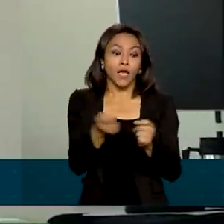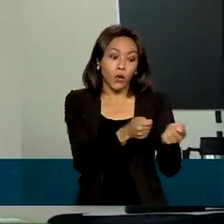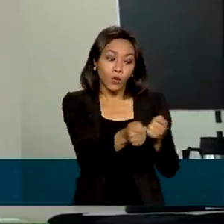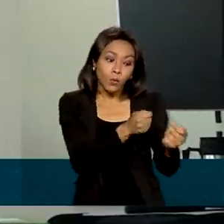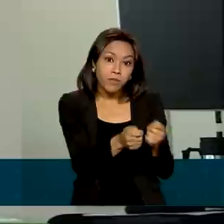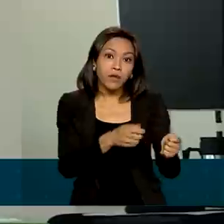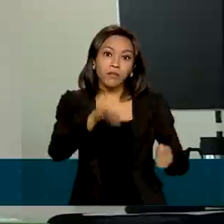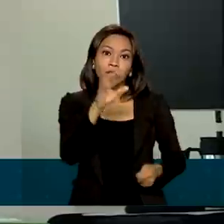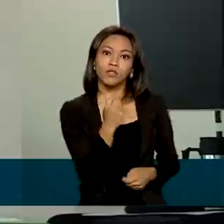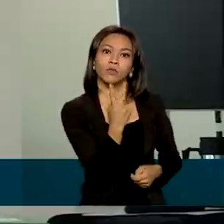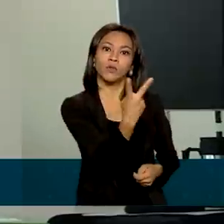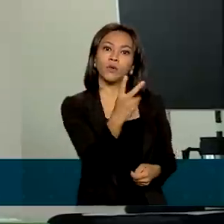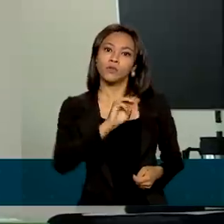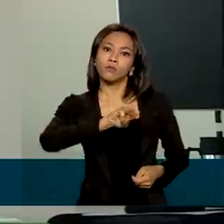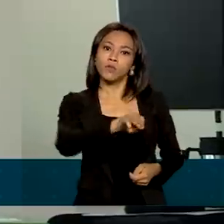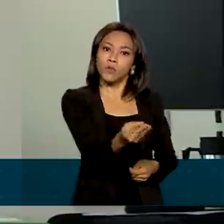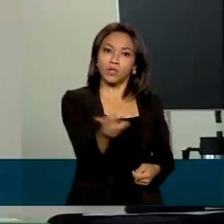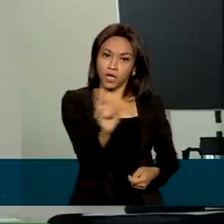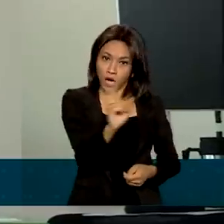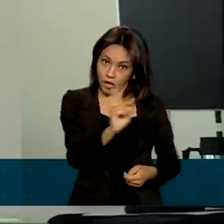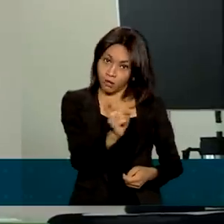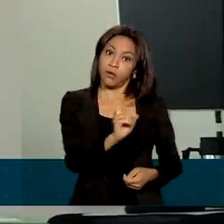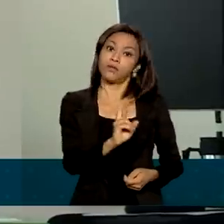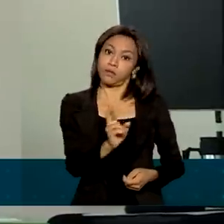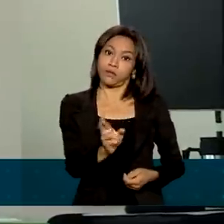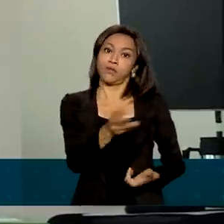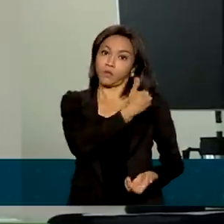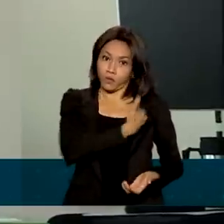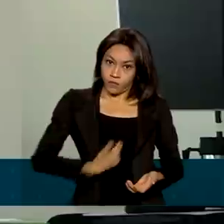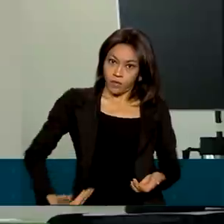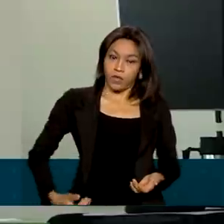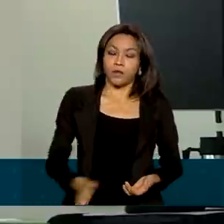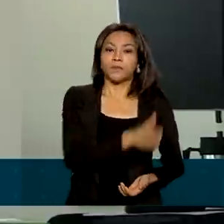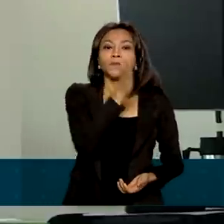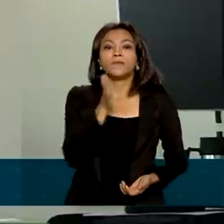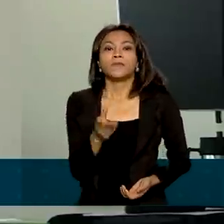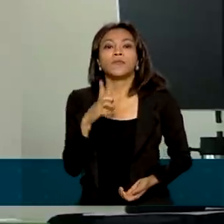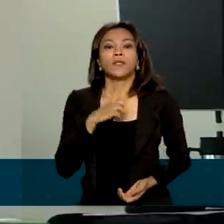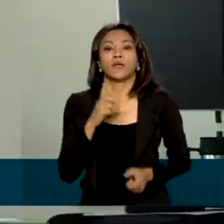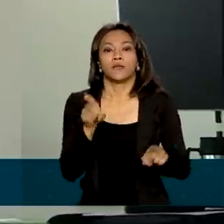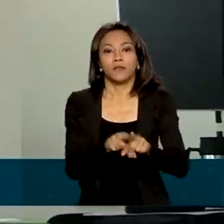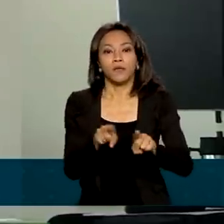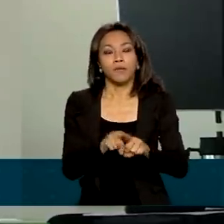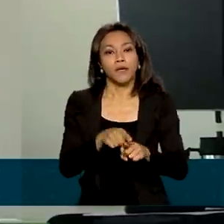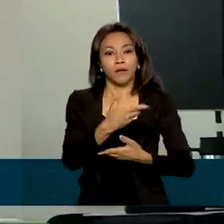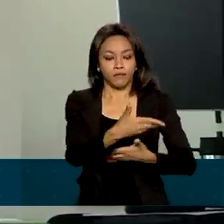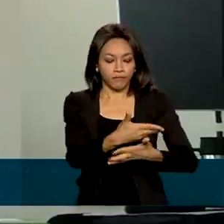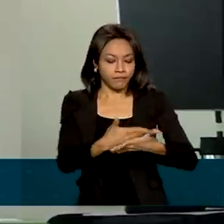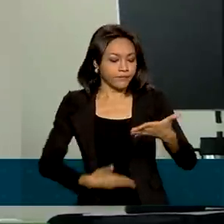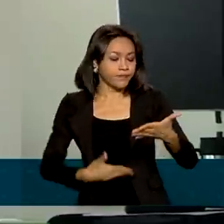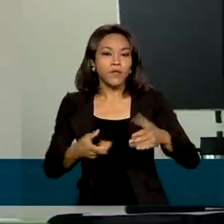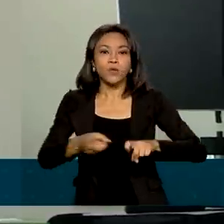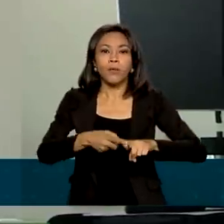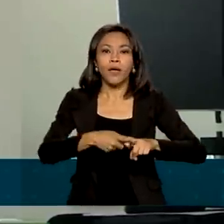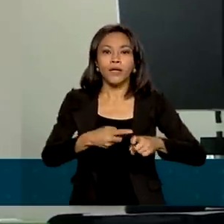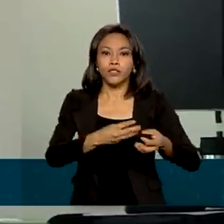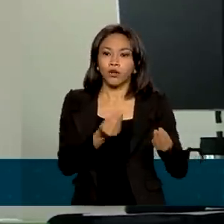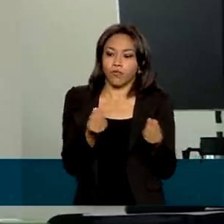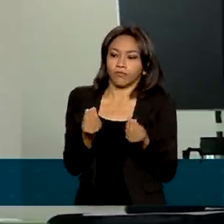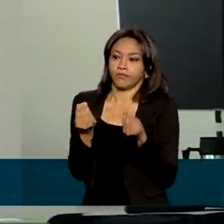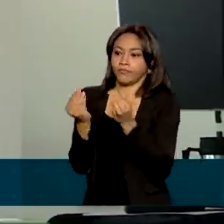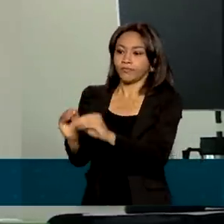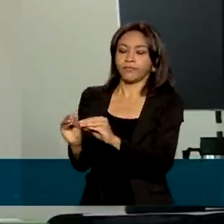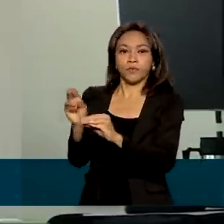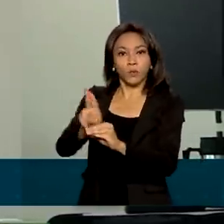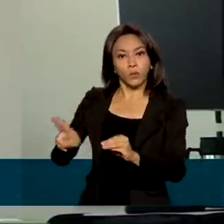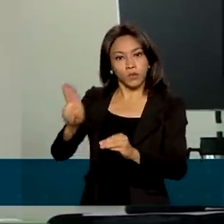dois milhões de reais dos cofres públicos temos também a possibilidade do envio de atestado médico por meio do